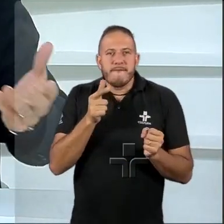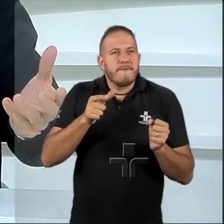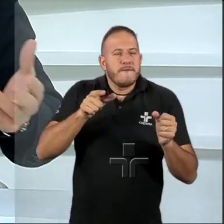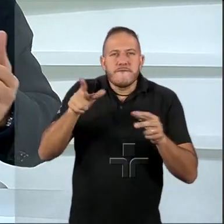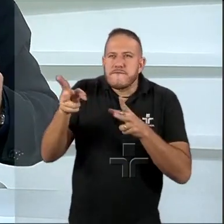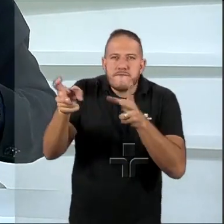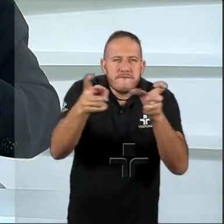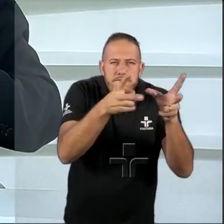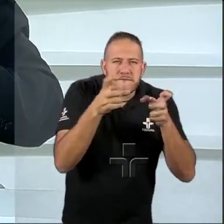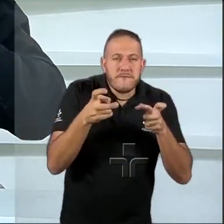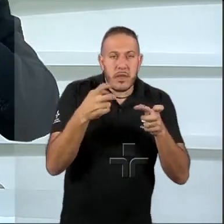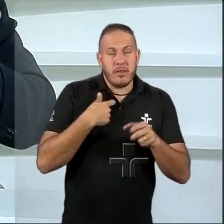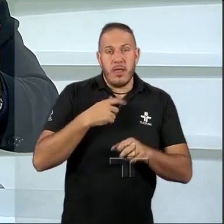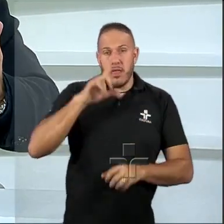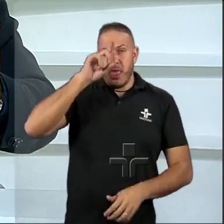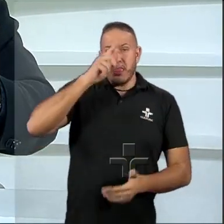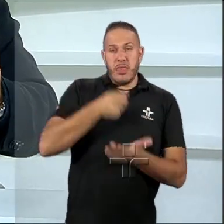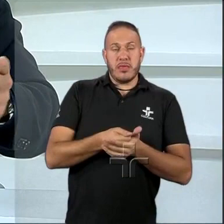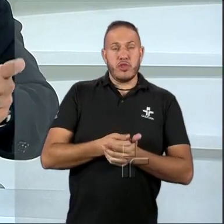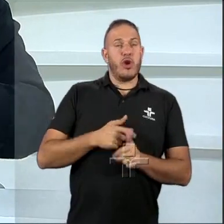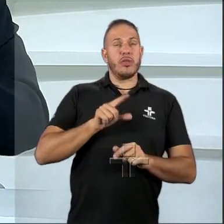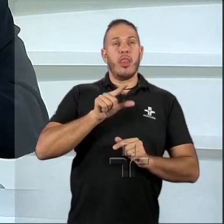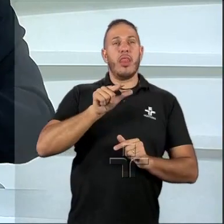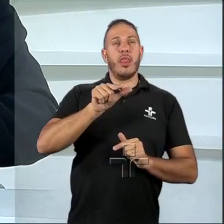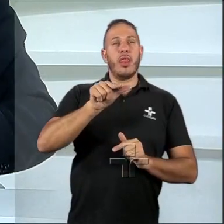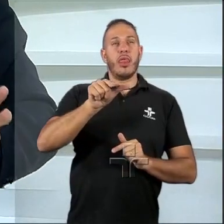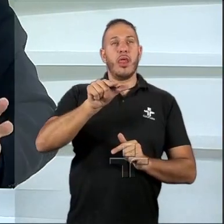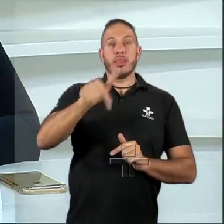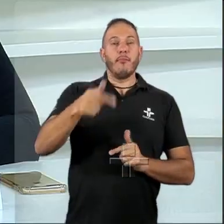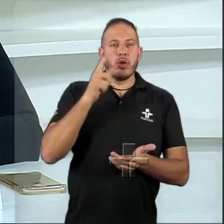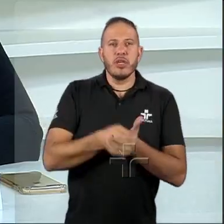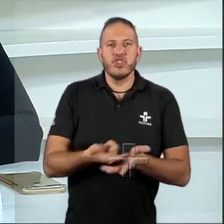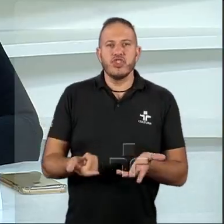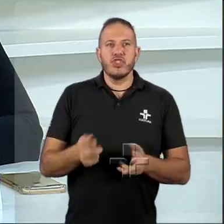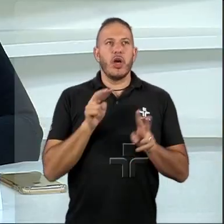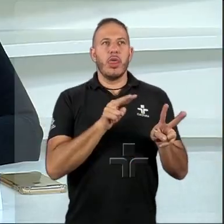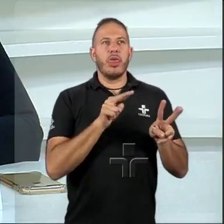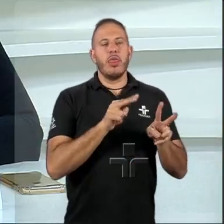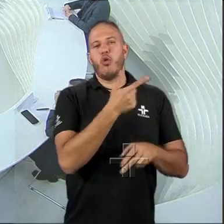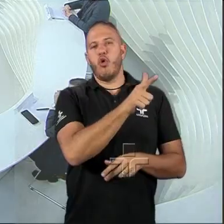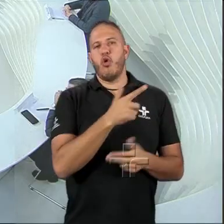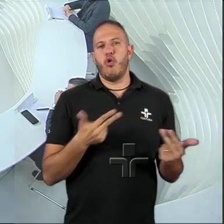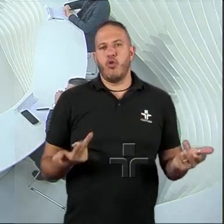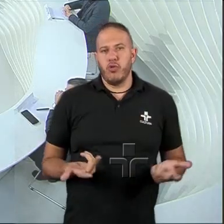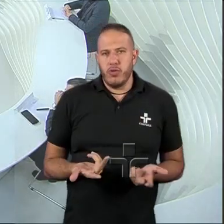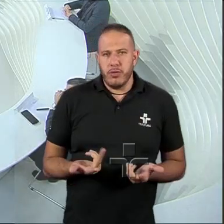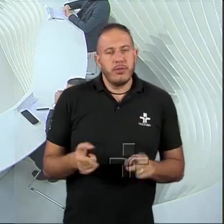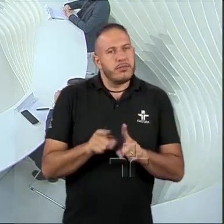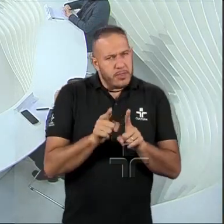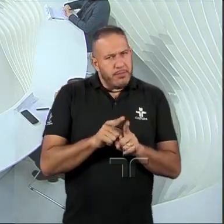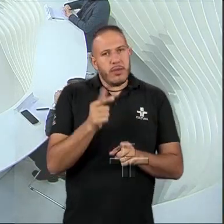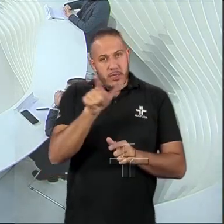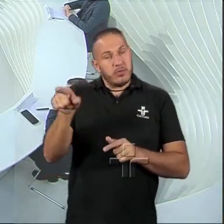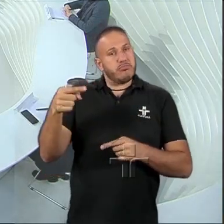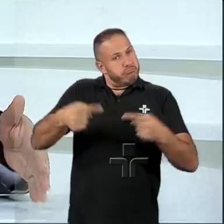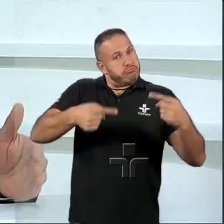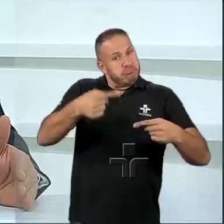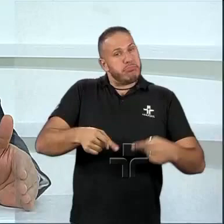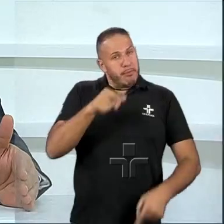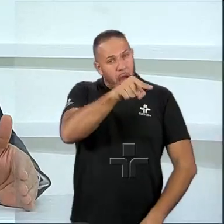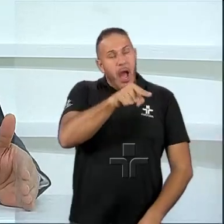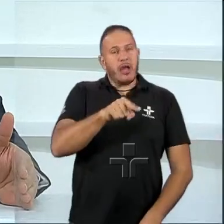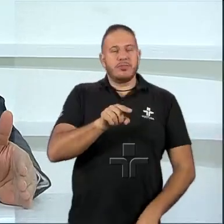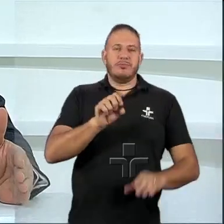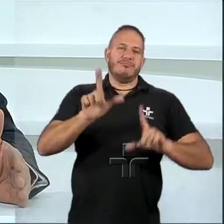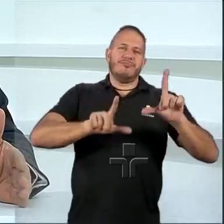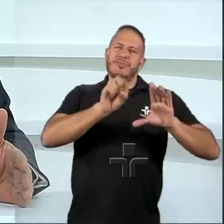você tem decisões que realmente são deixadas para o final, porque está todo mundo olhando para outra coisa. Nesse caso, Cláudio, foram justamente os debates da Globo. Que